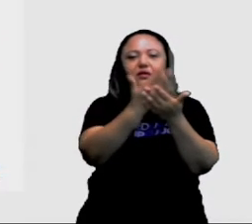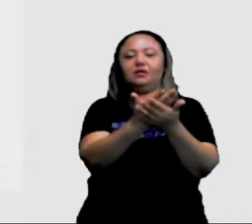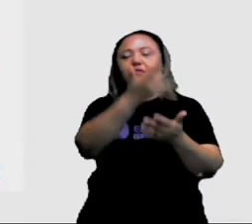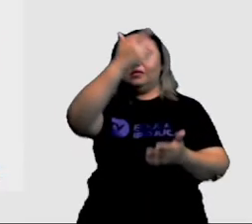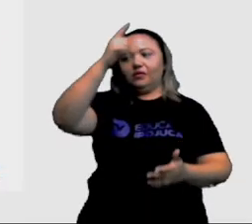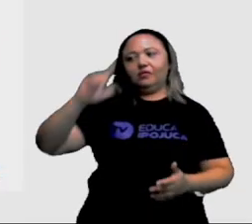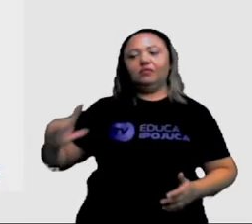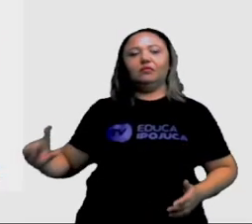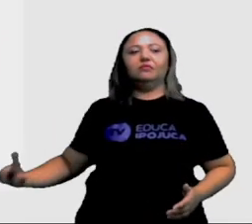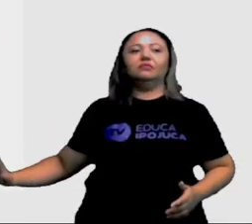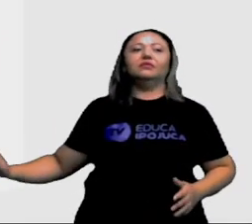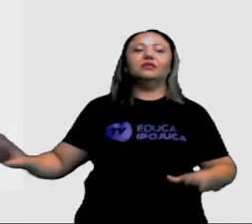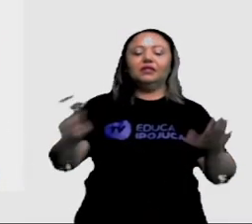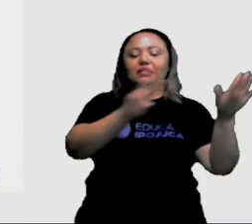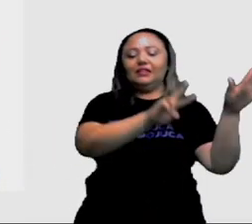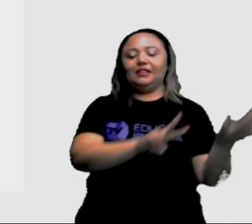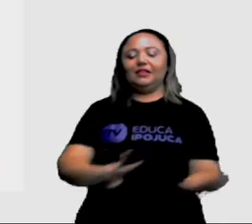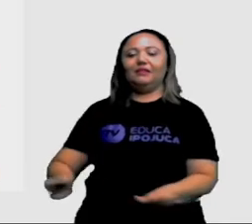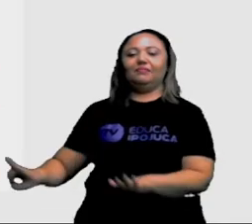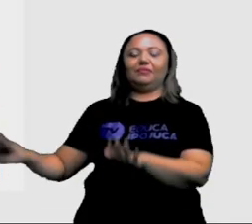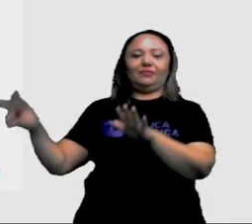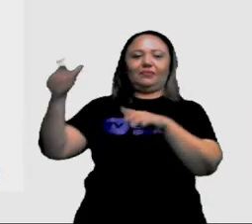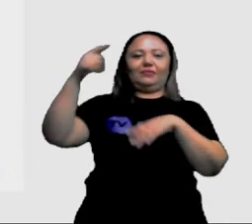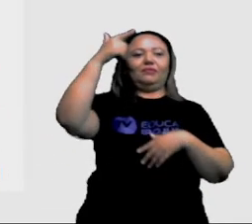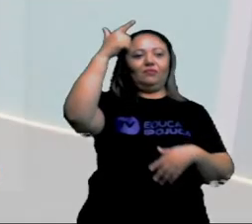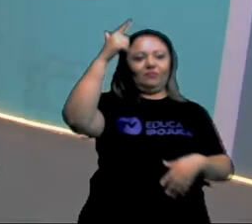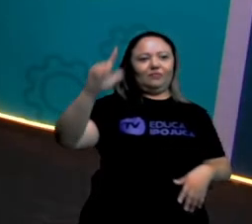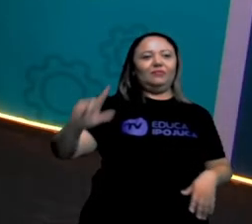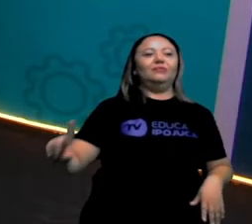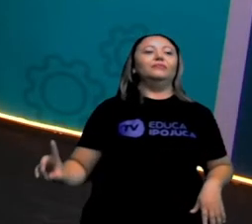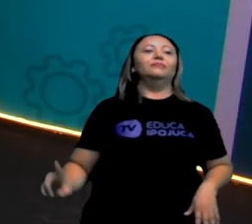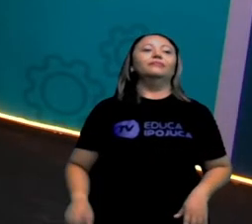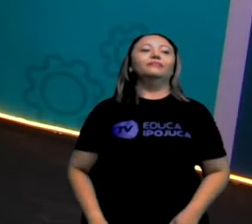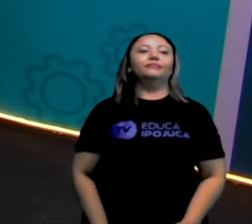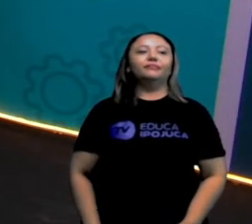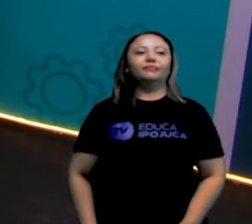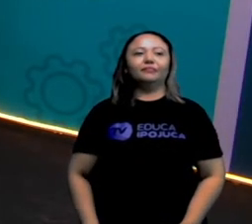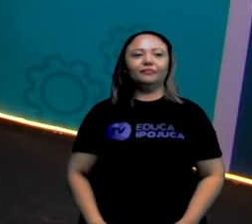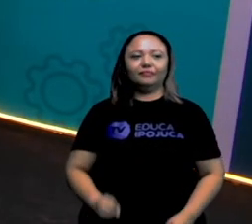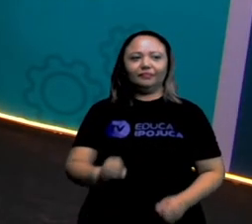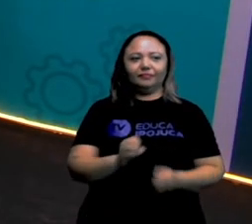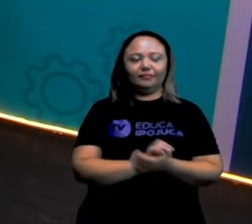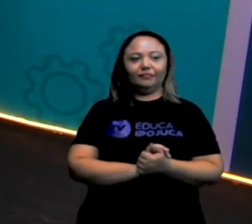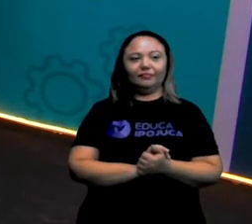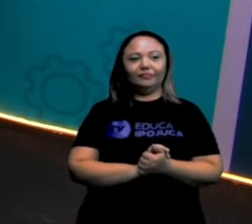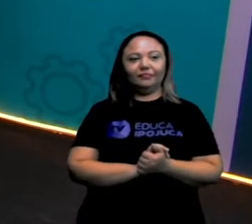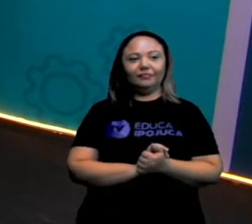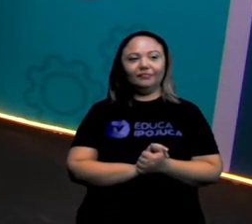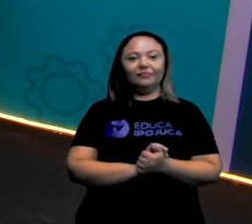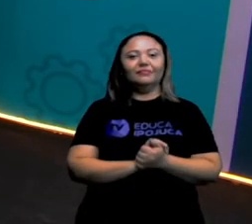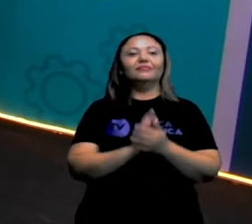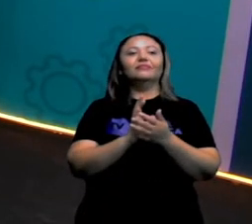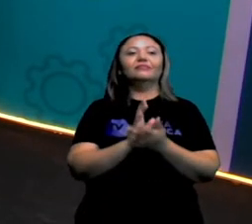na nossa próxima semana, nosso próximo encontro, tá ok? Bom,